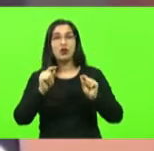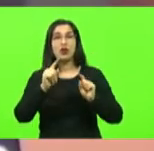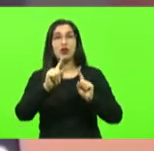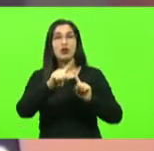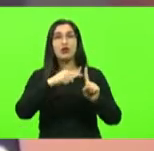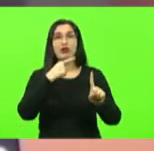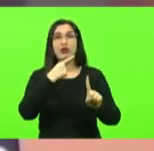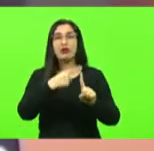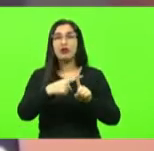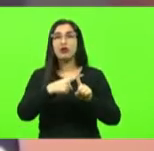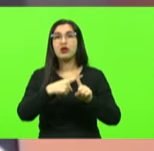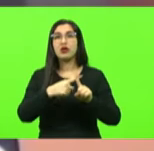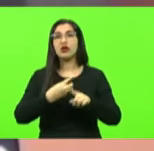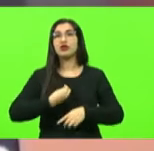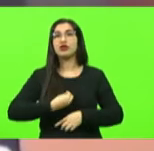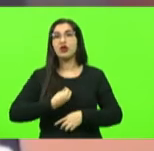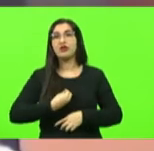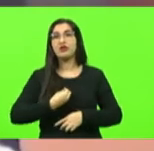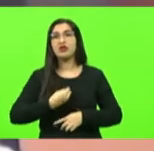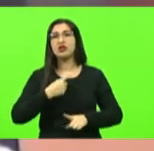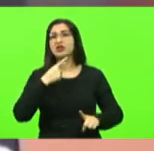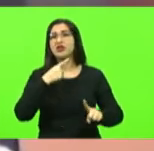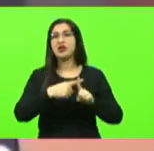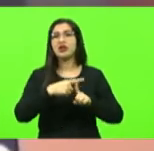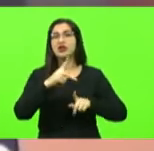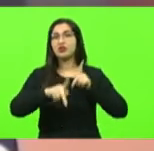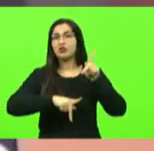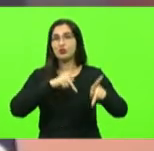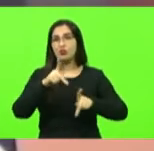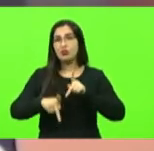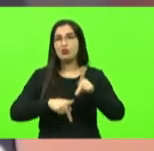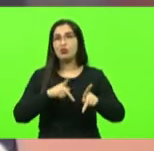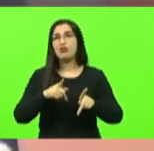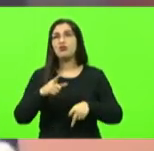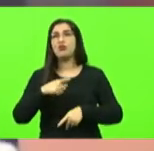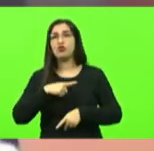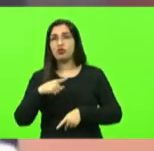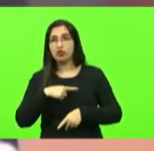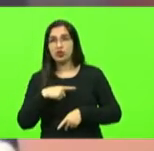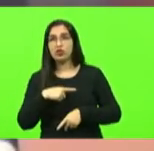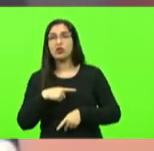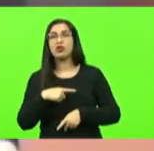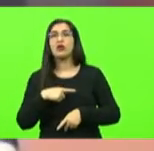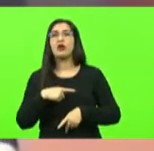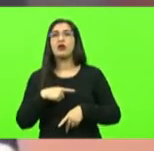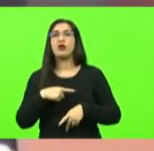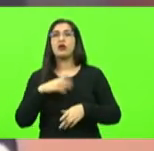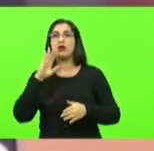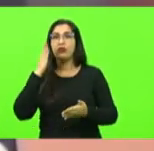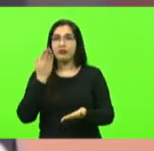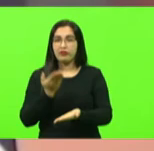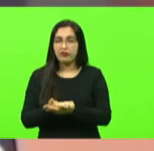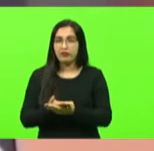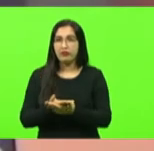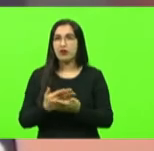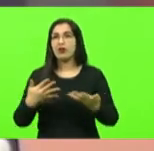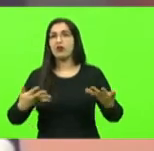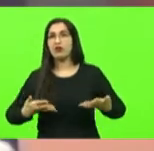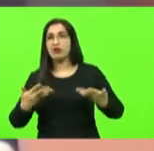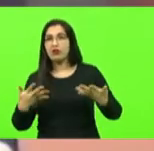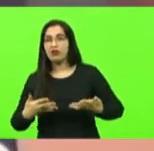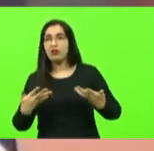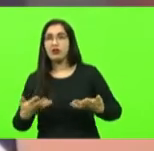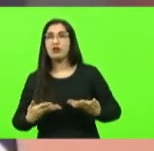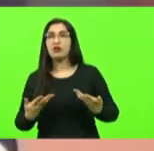a igreja do povo, a igreja que tem lado, a igreja que tem fé e que nos anima, e a igreja que